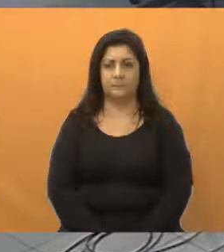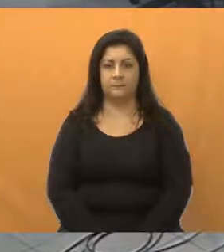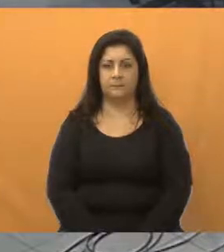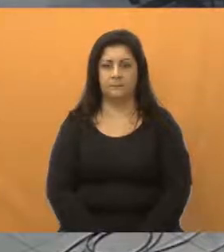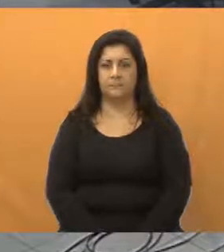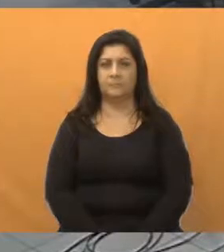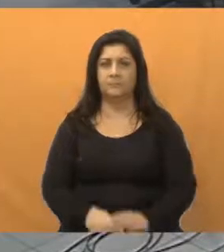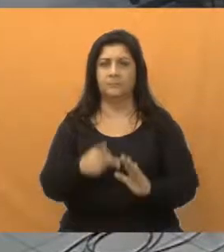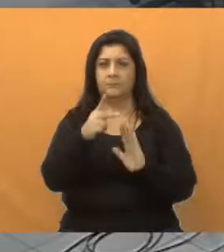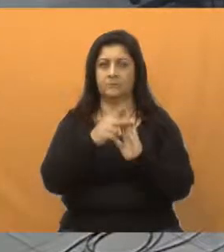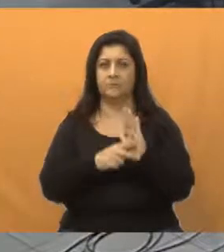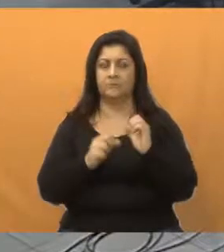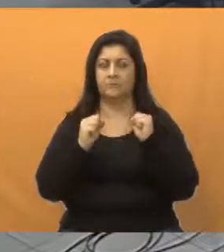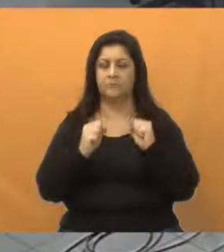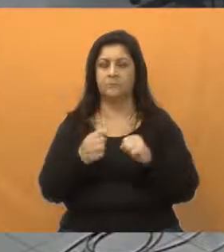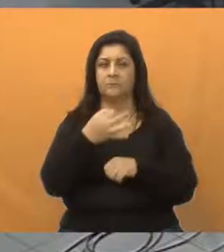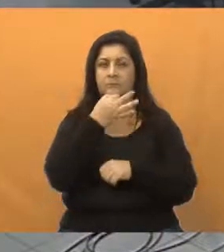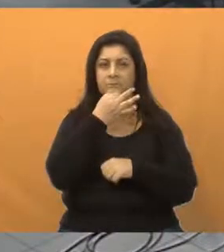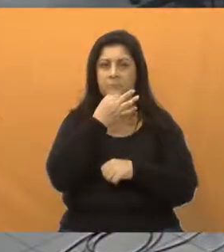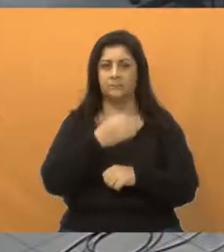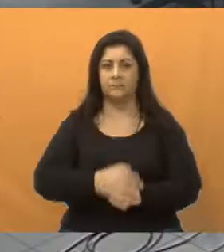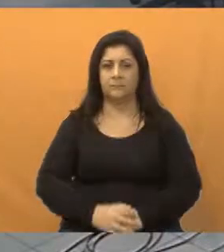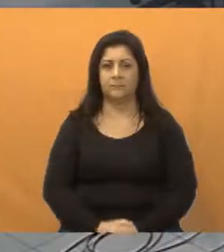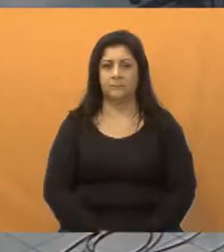O projeto está em discussão.